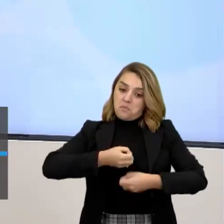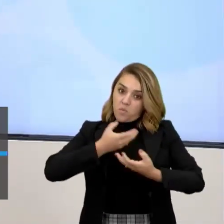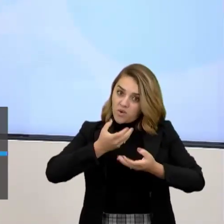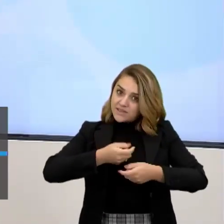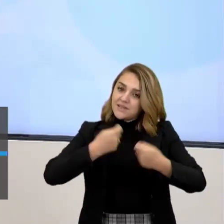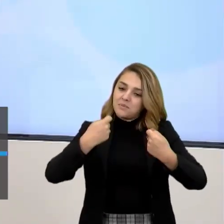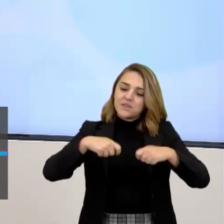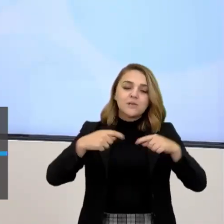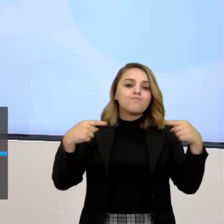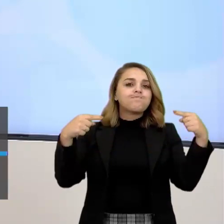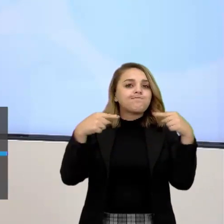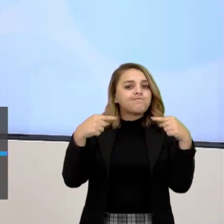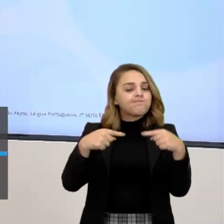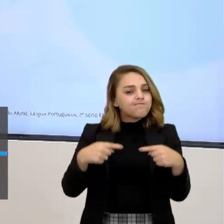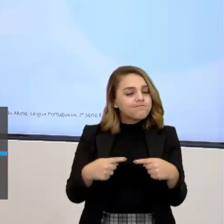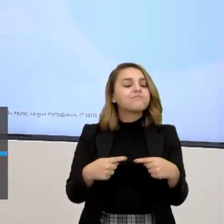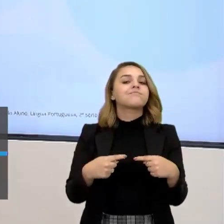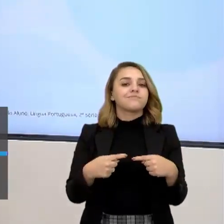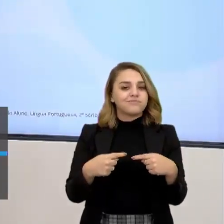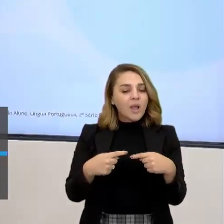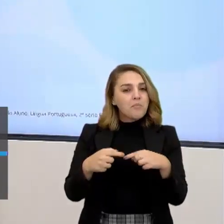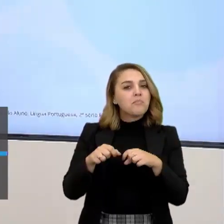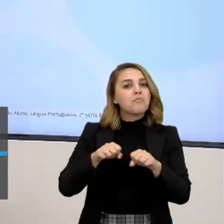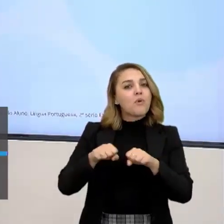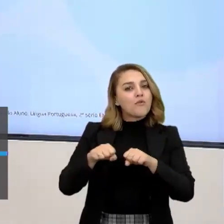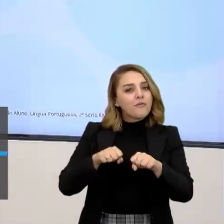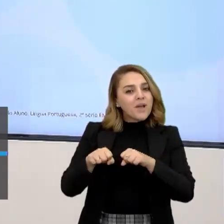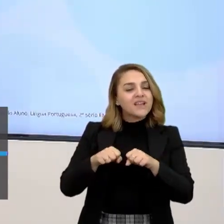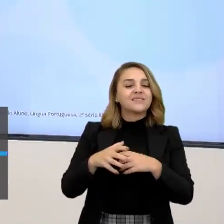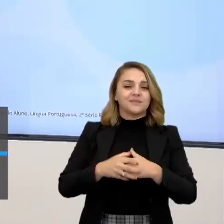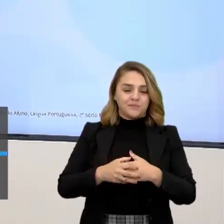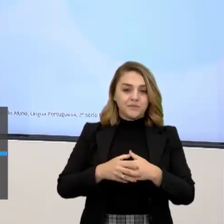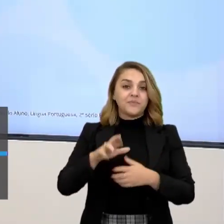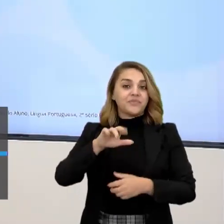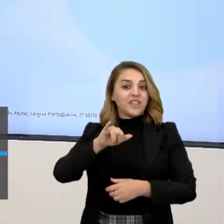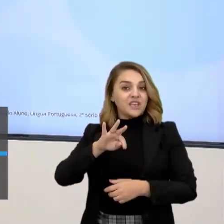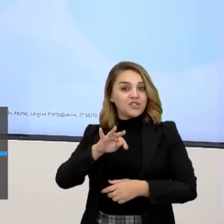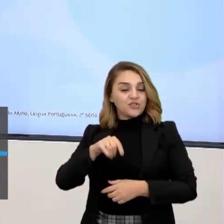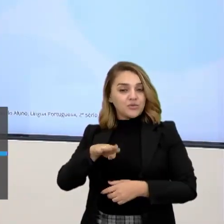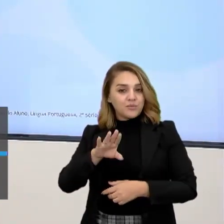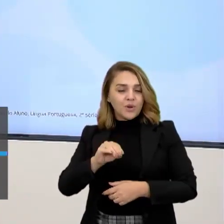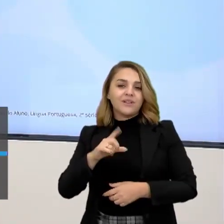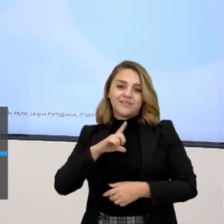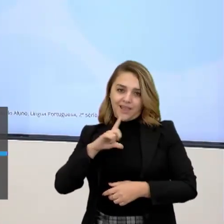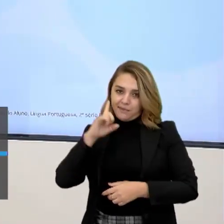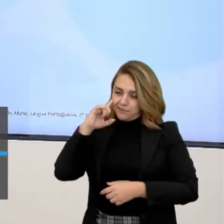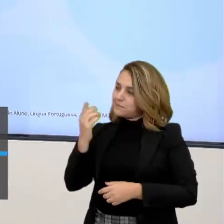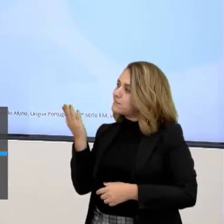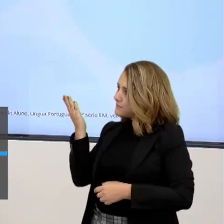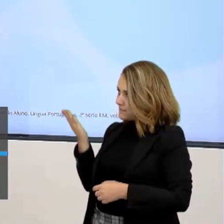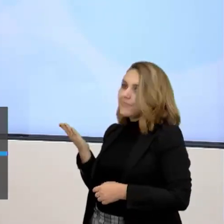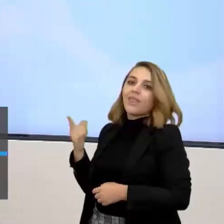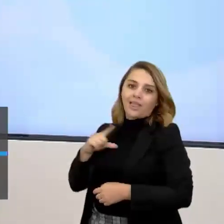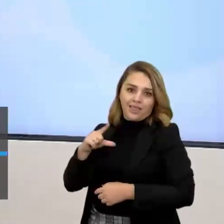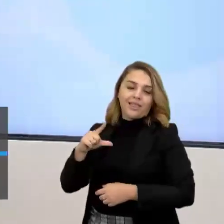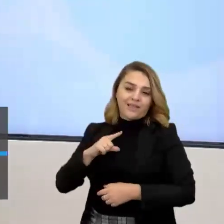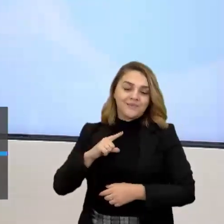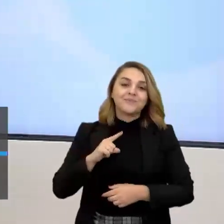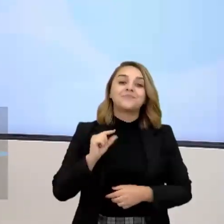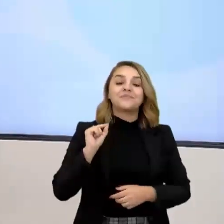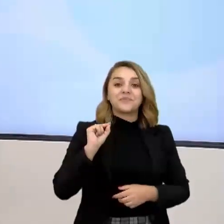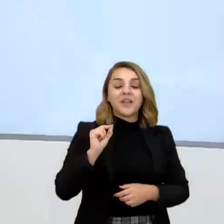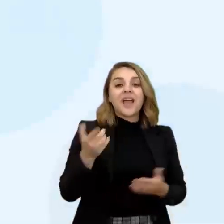ter ritmo para que seja uma poesia. Inclusive aqui, há ritmo aqui na poesia de Carlos Drummond, tá bom? Vamos lá